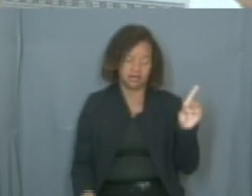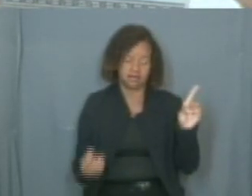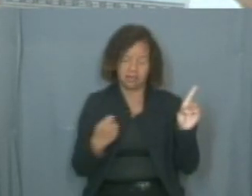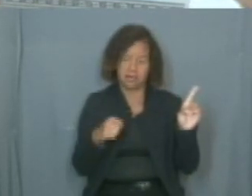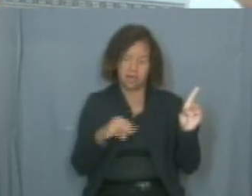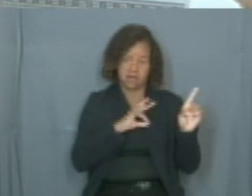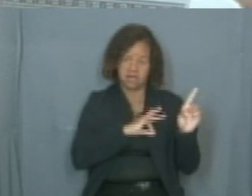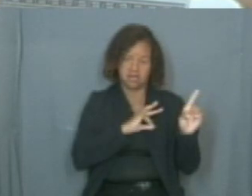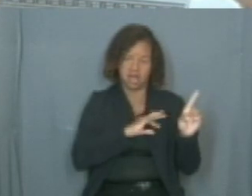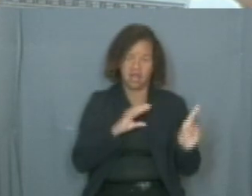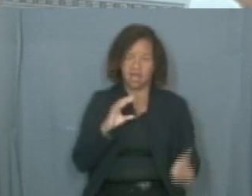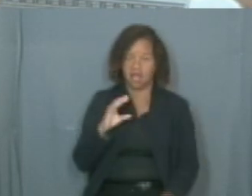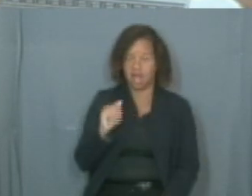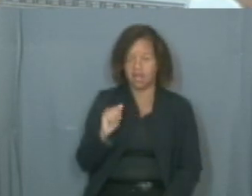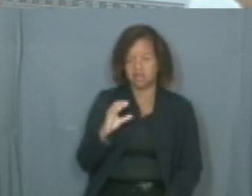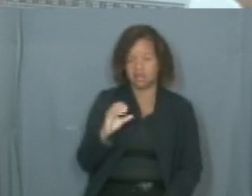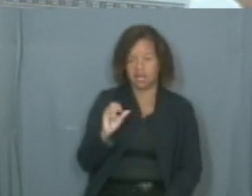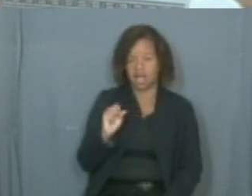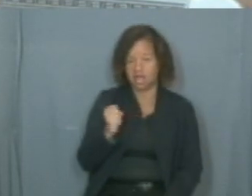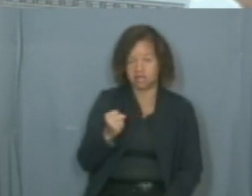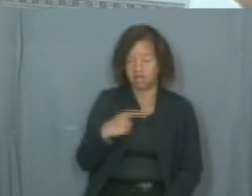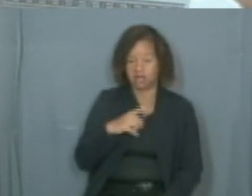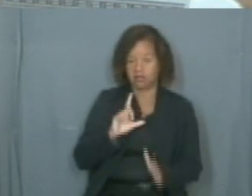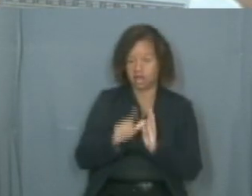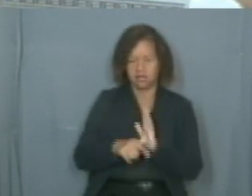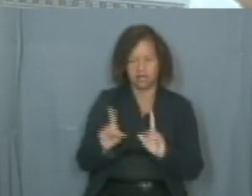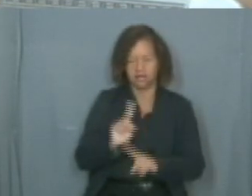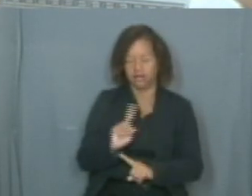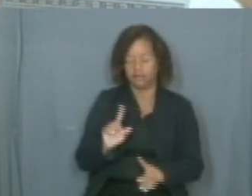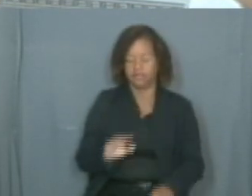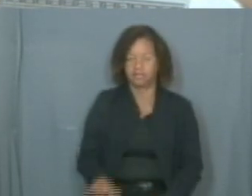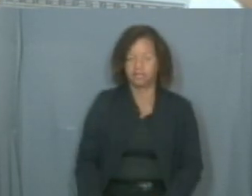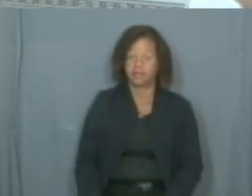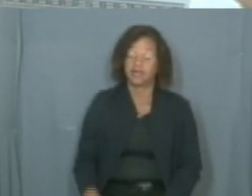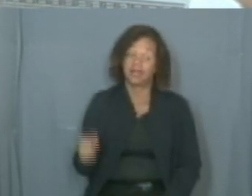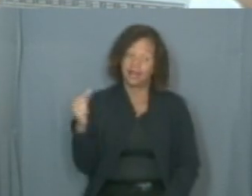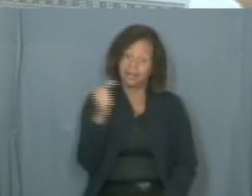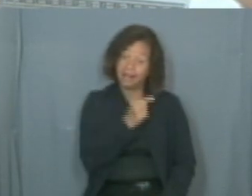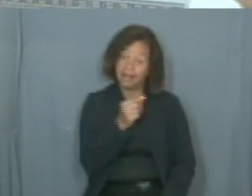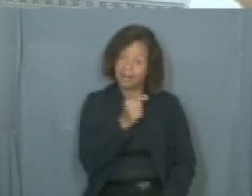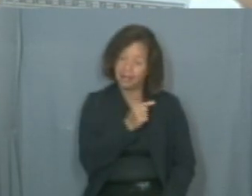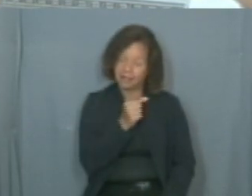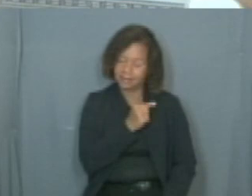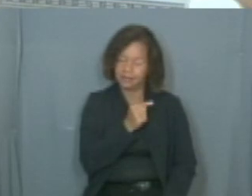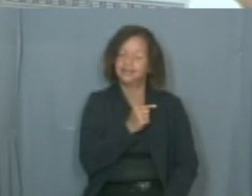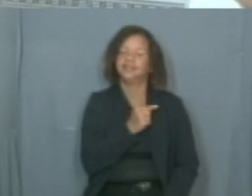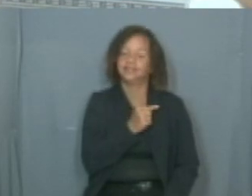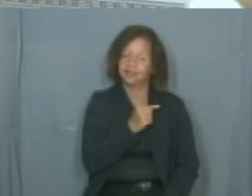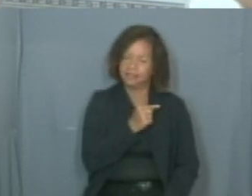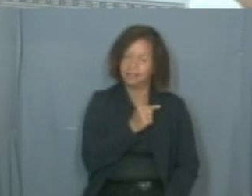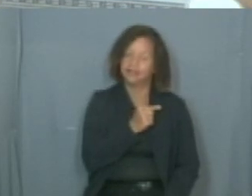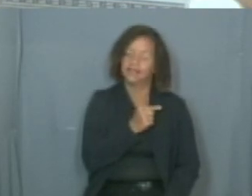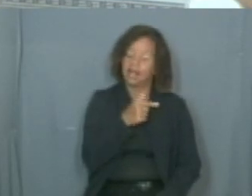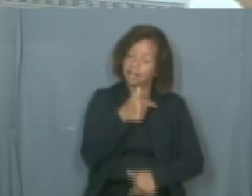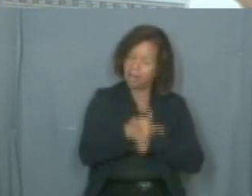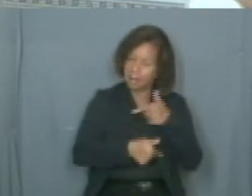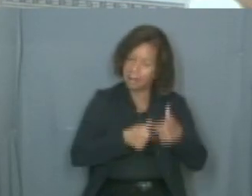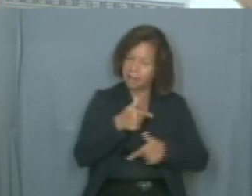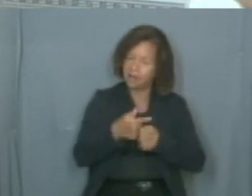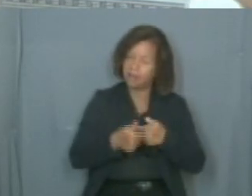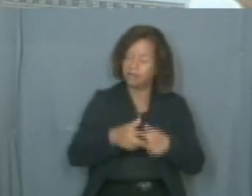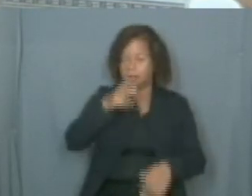o salário dos ACS esteja atrasado. Na realidade, os ACS é daqueles trabalhadores